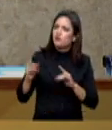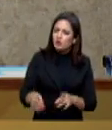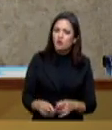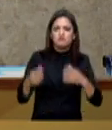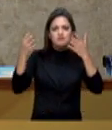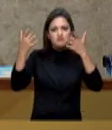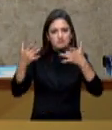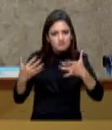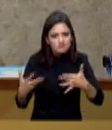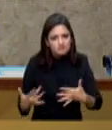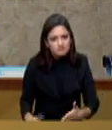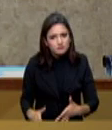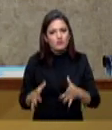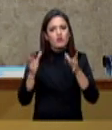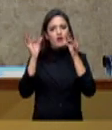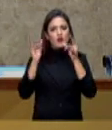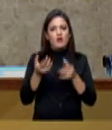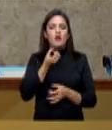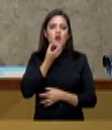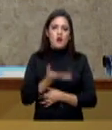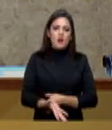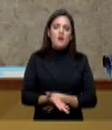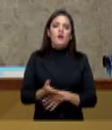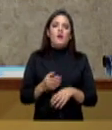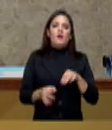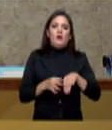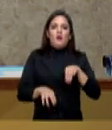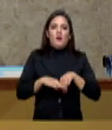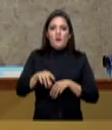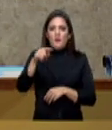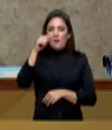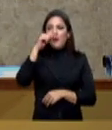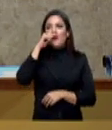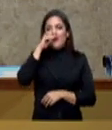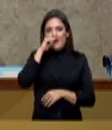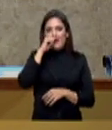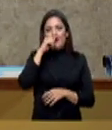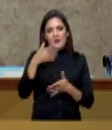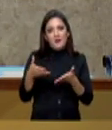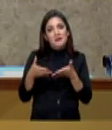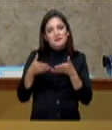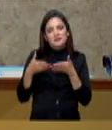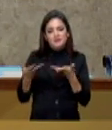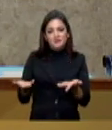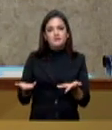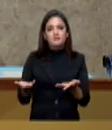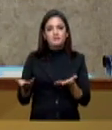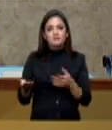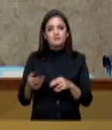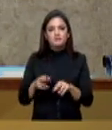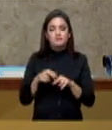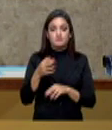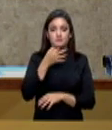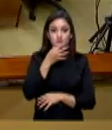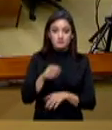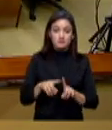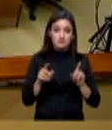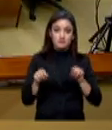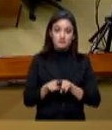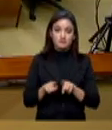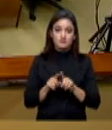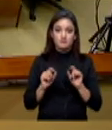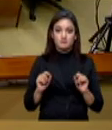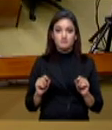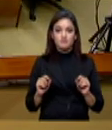pontuados por sua excelência o ministro que eu peço perdão mais uma vez não só para divergência mas